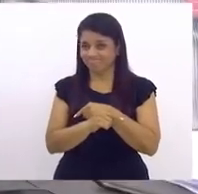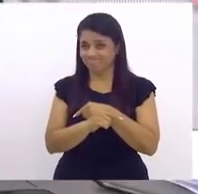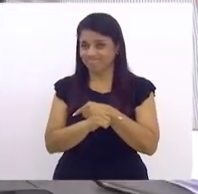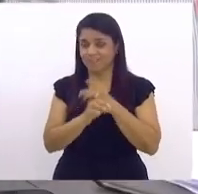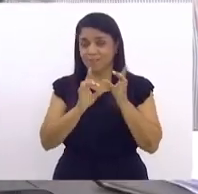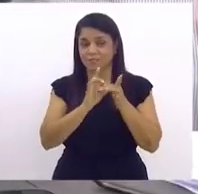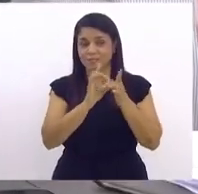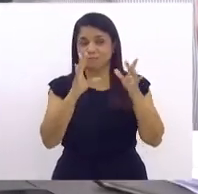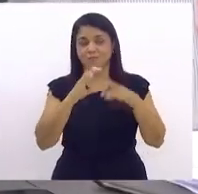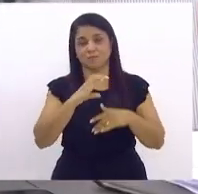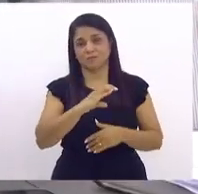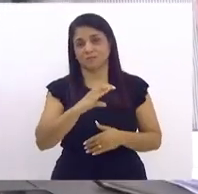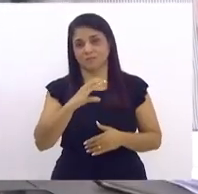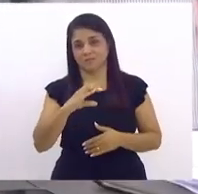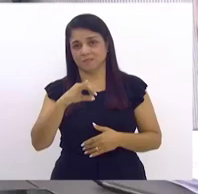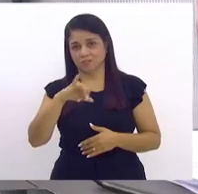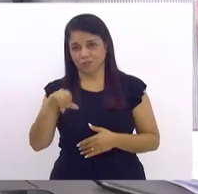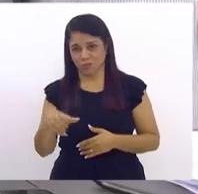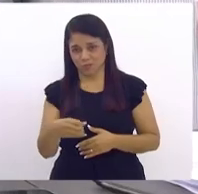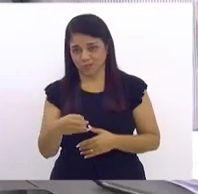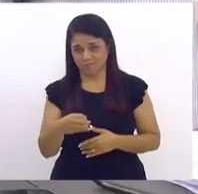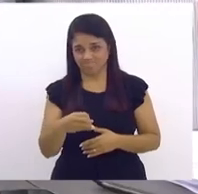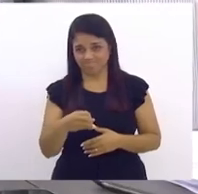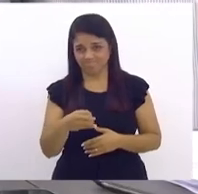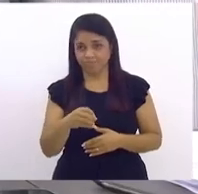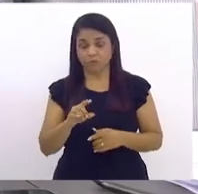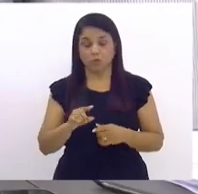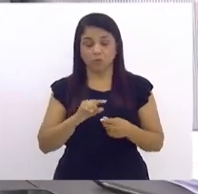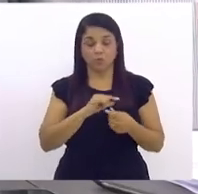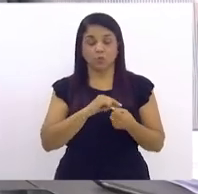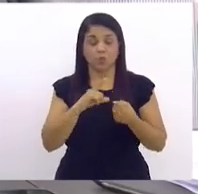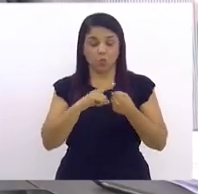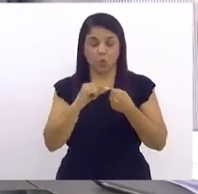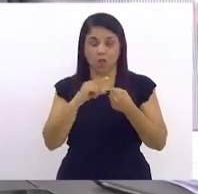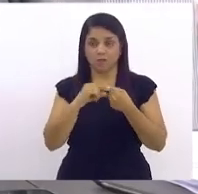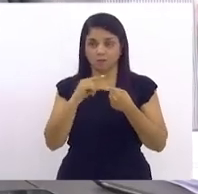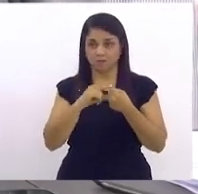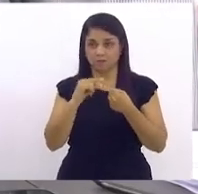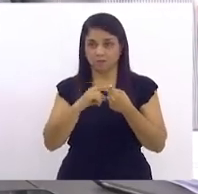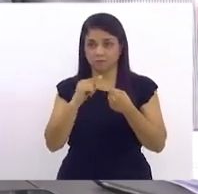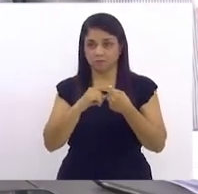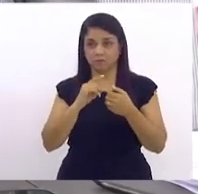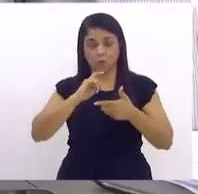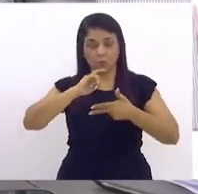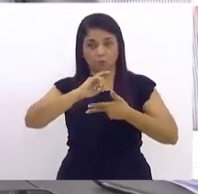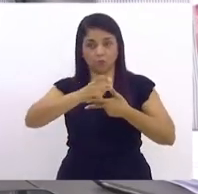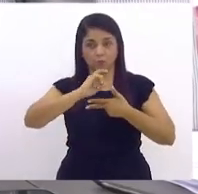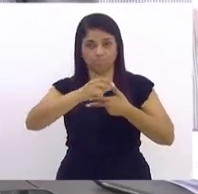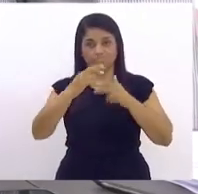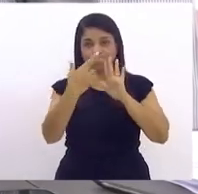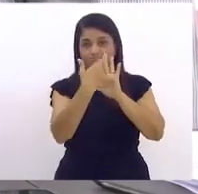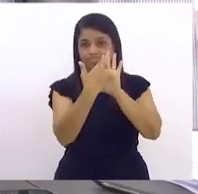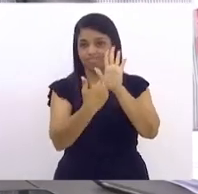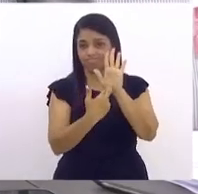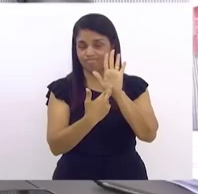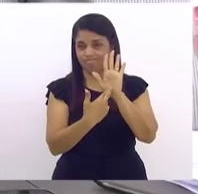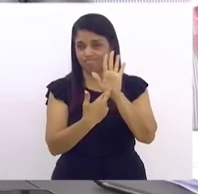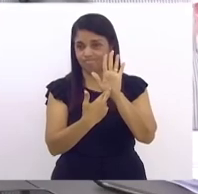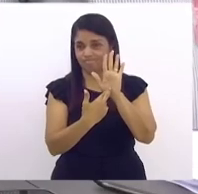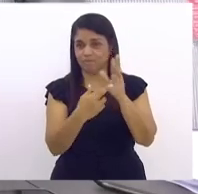deliberações da CCJ. Um é esse, o Poder Executivo regulamentará,